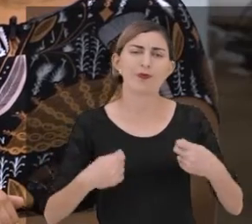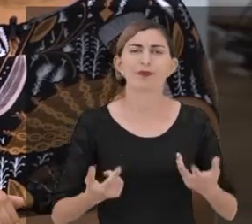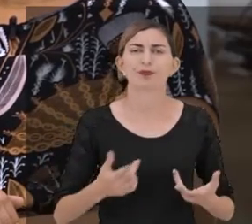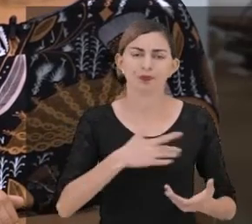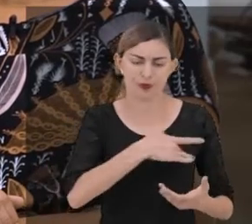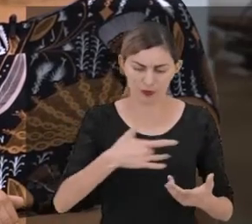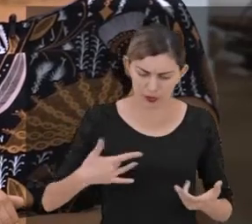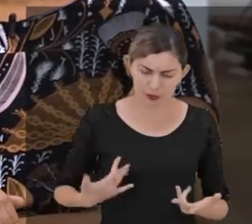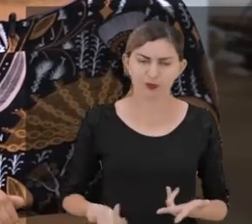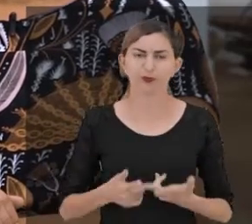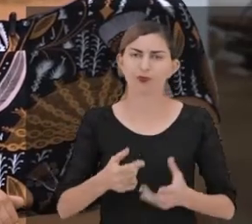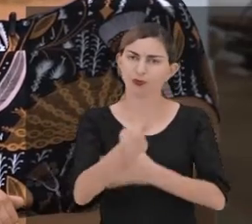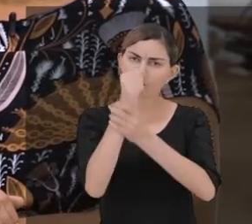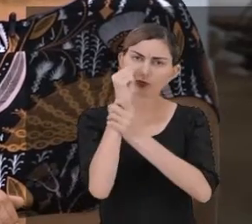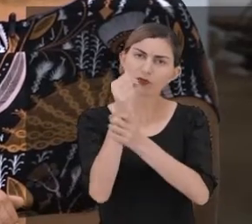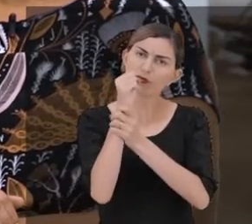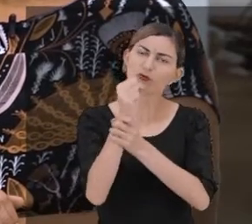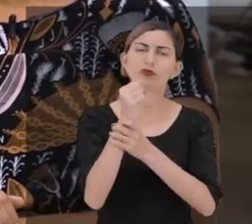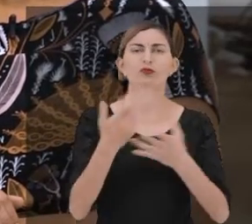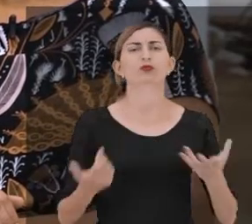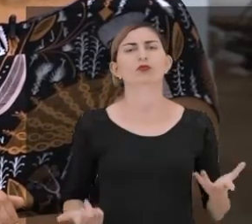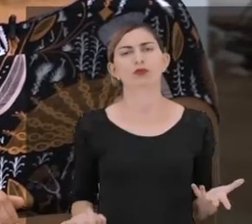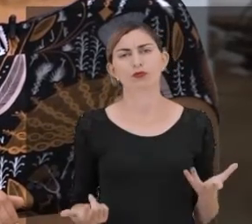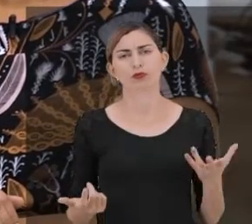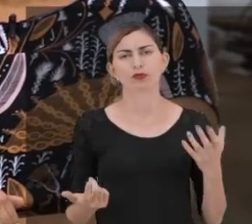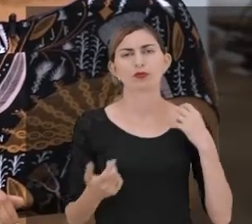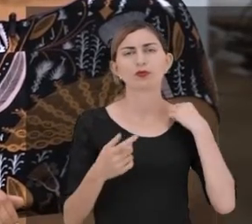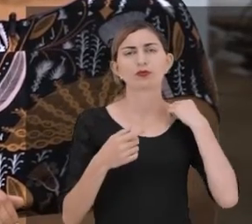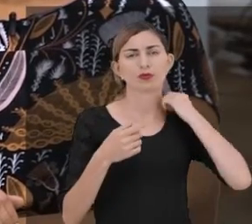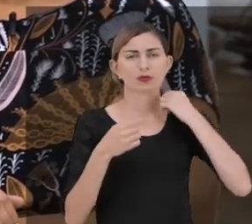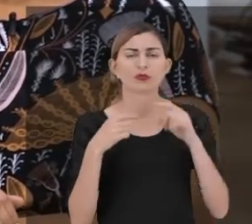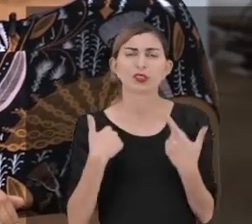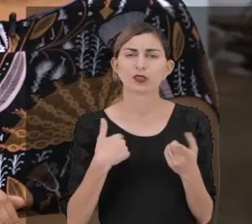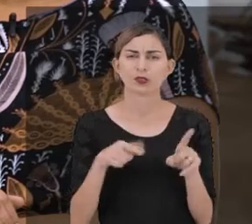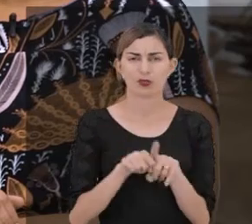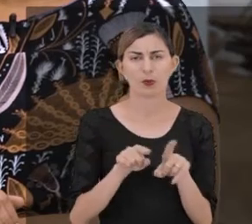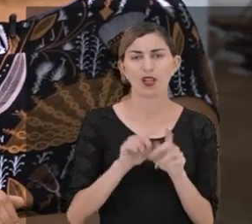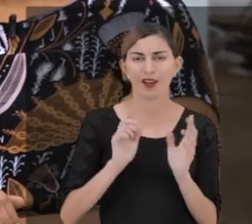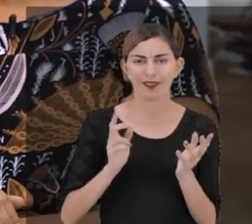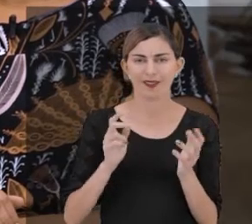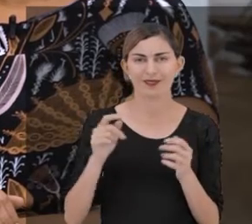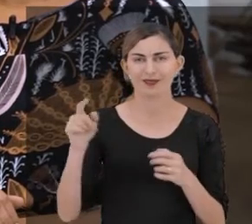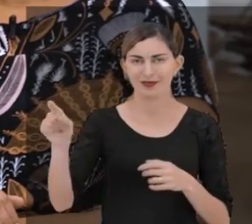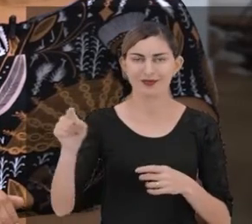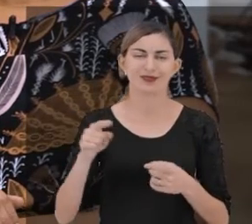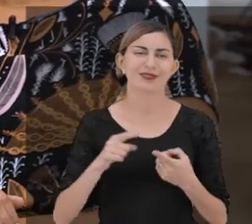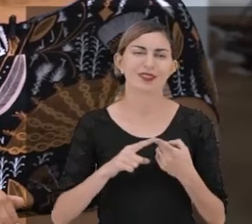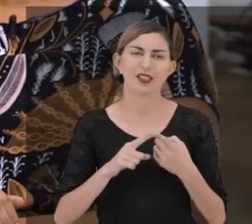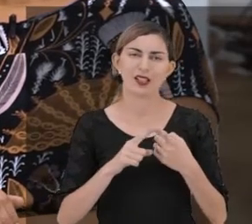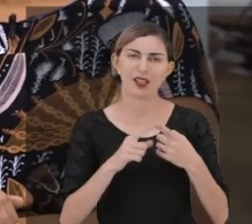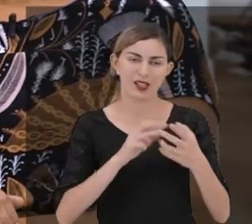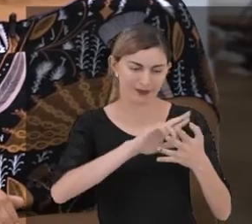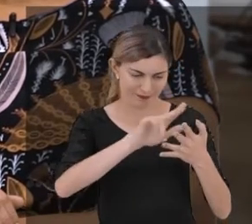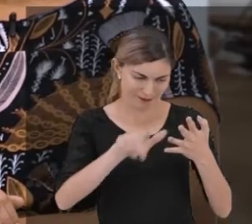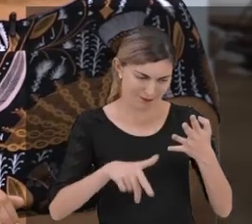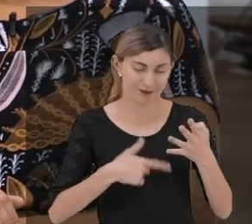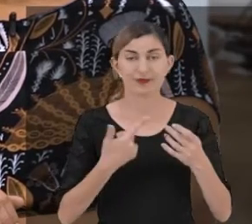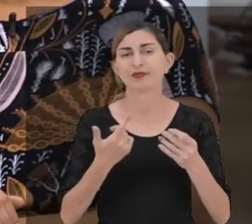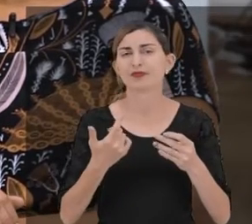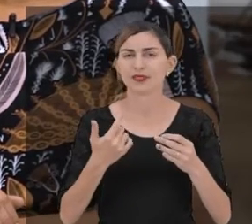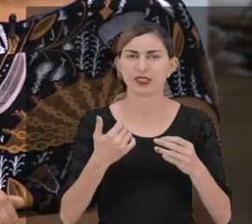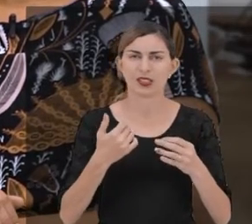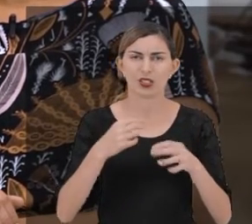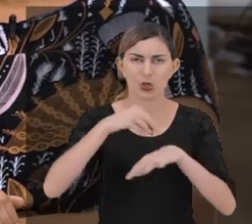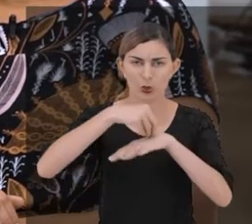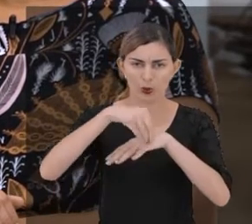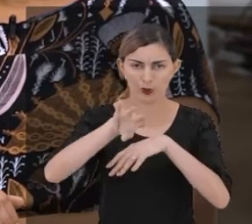de saúde, de segurança, né? E é a interferência de uma colocação como